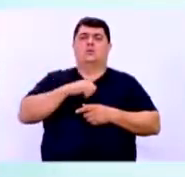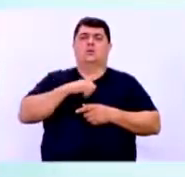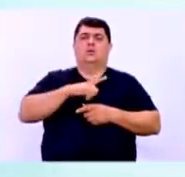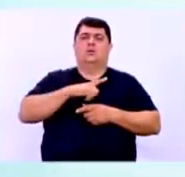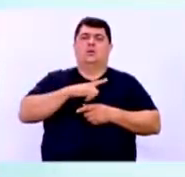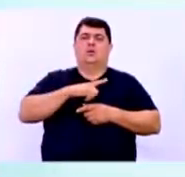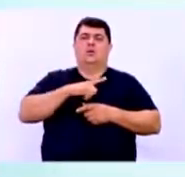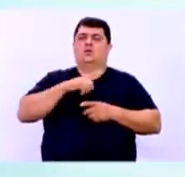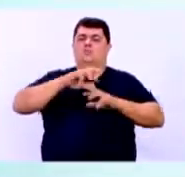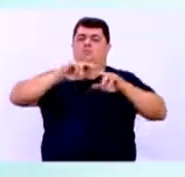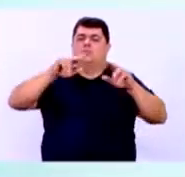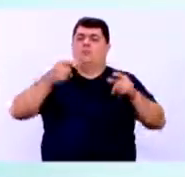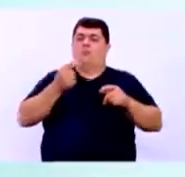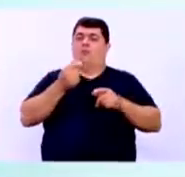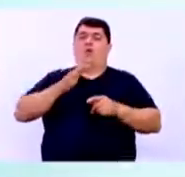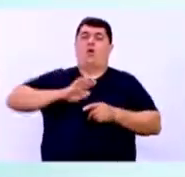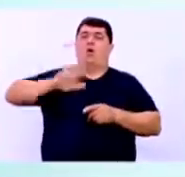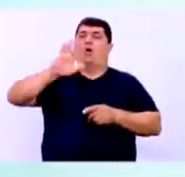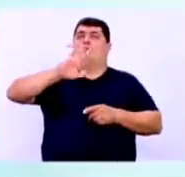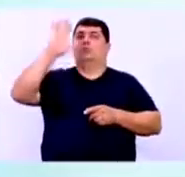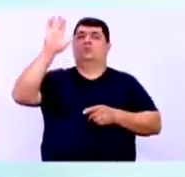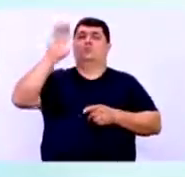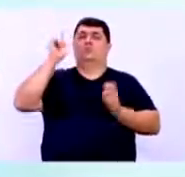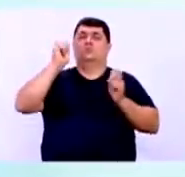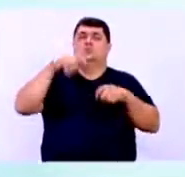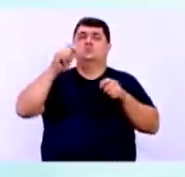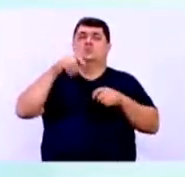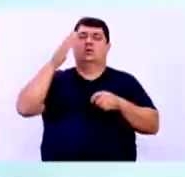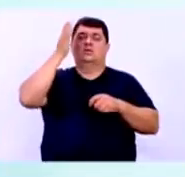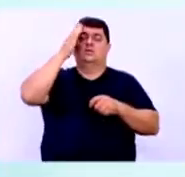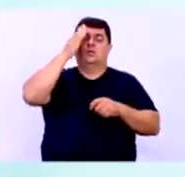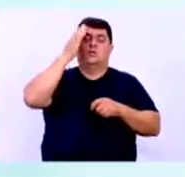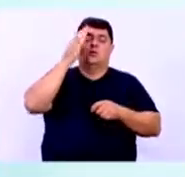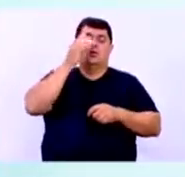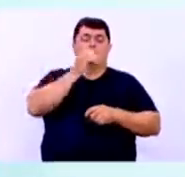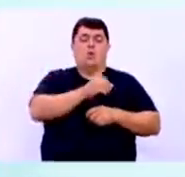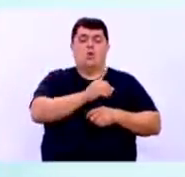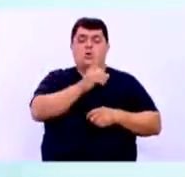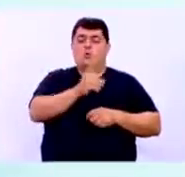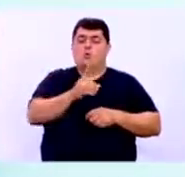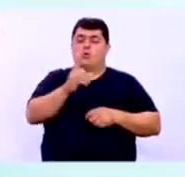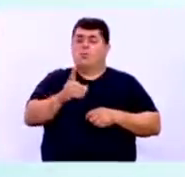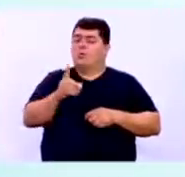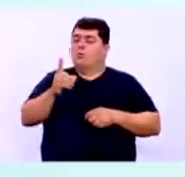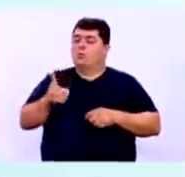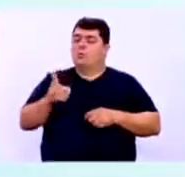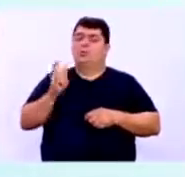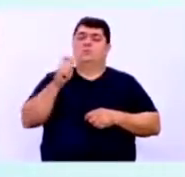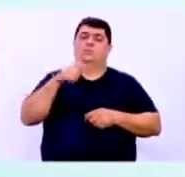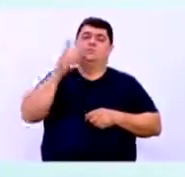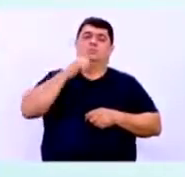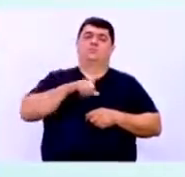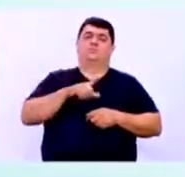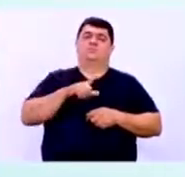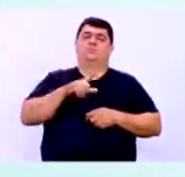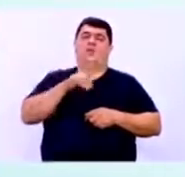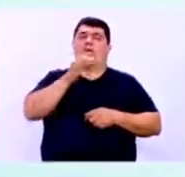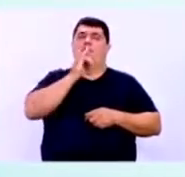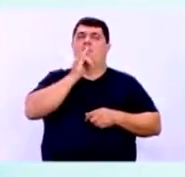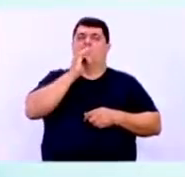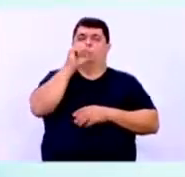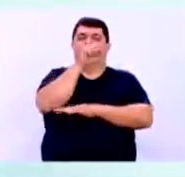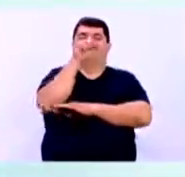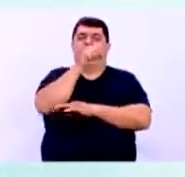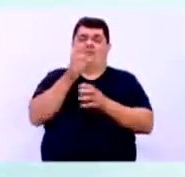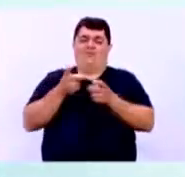valor, que você consegue definir por unidades. Como assim, professor? Uma concessionária,